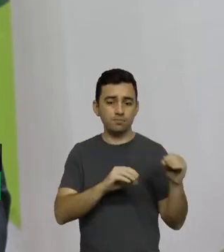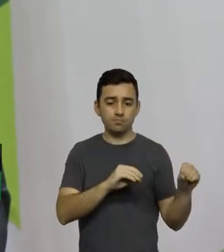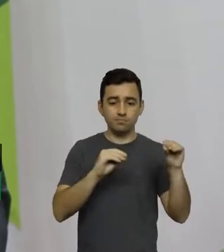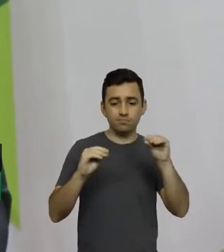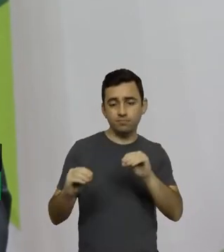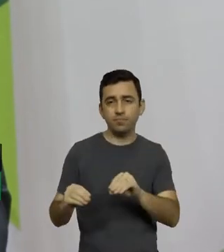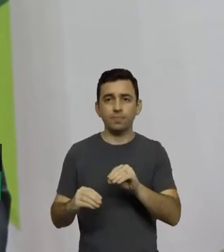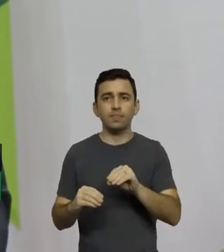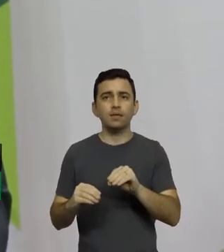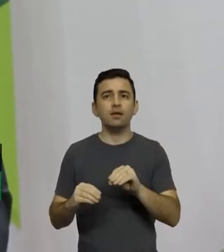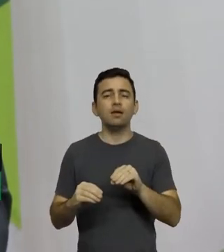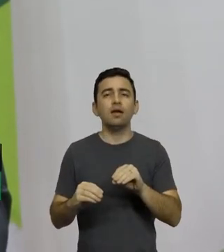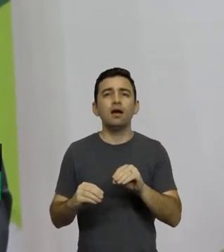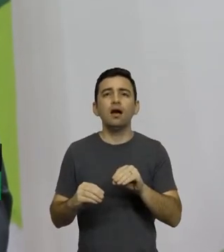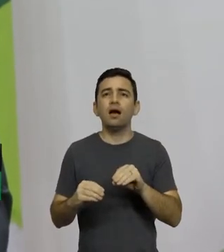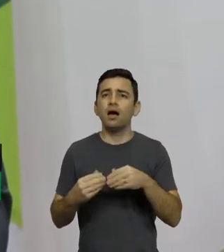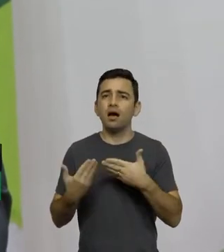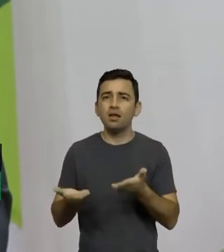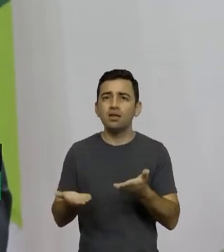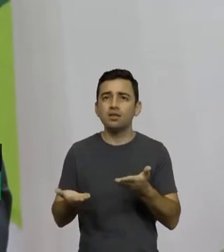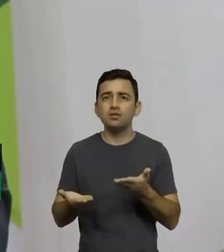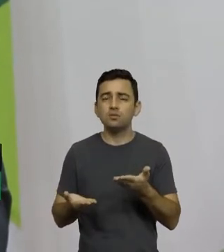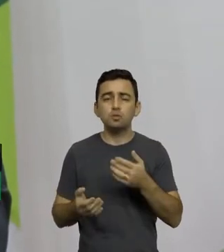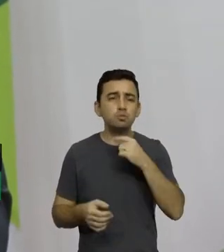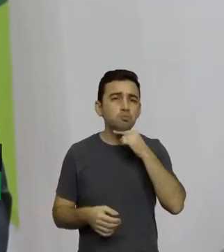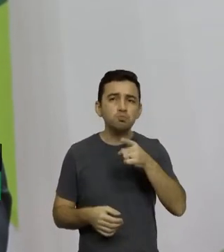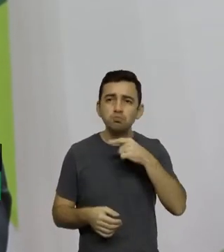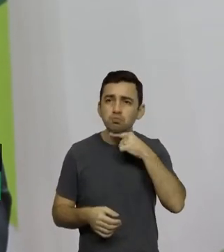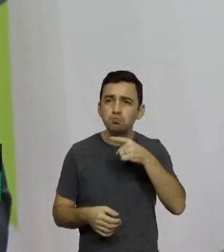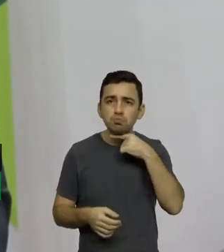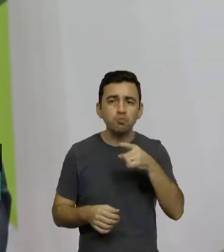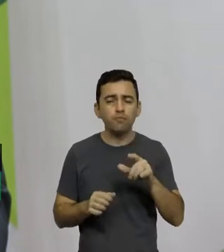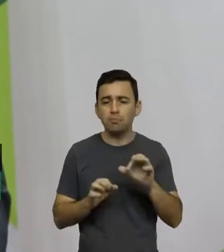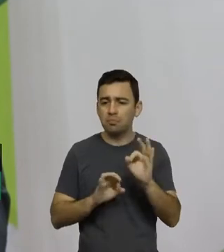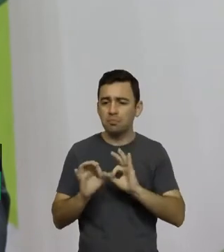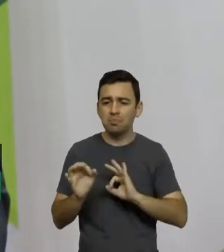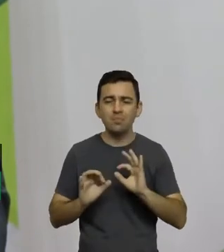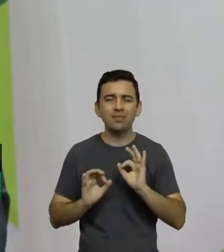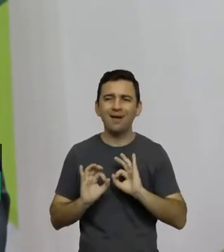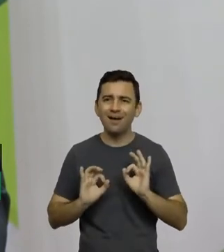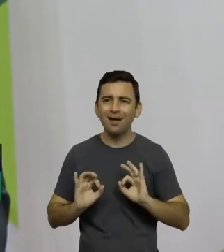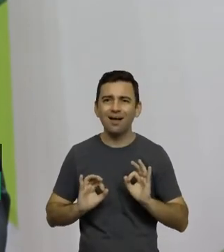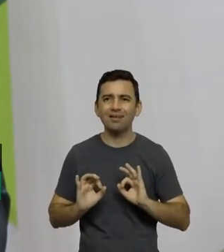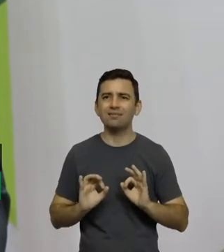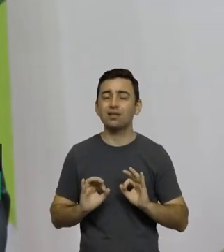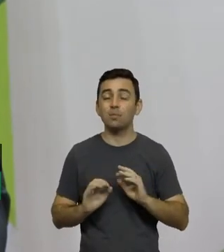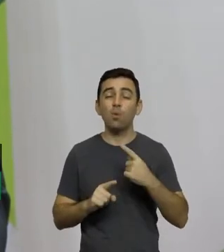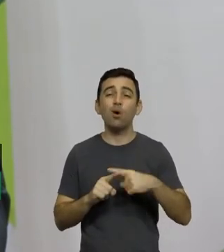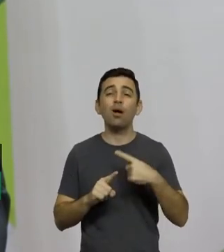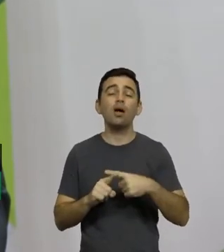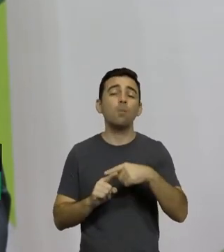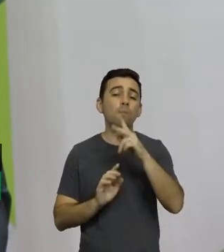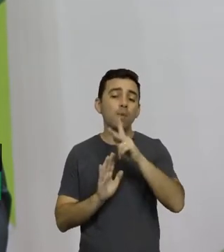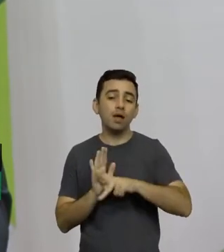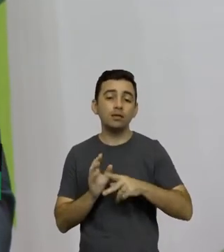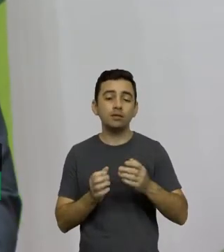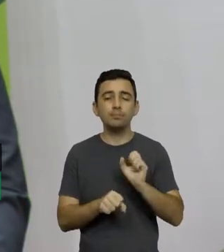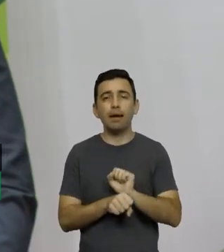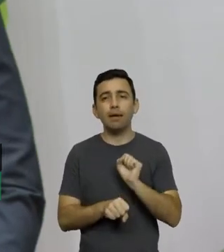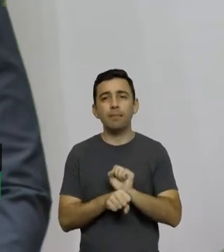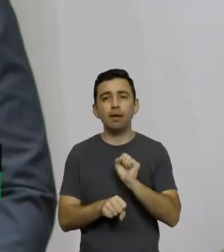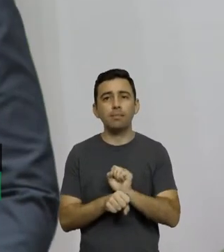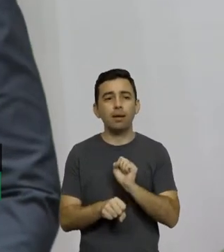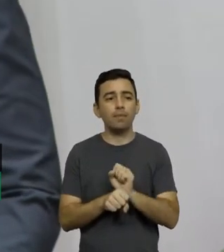reserva, ainda não fizeram praças, ainda não fizeram, na esperança de que esse plano venha para cá, para casa. Me